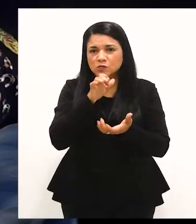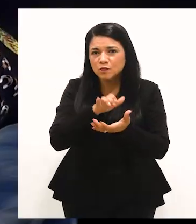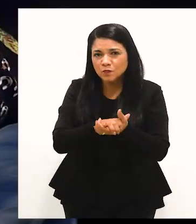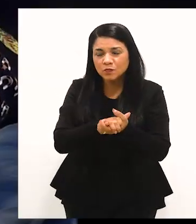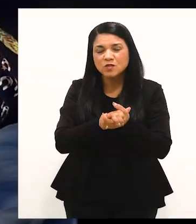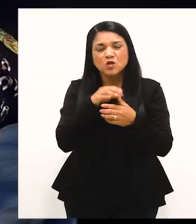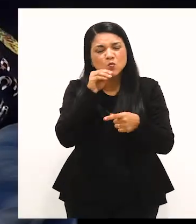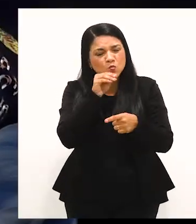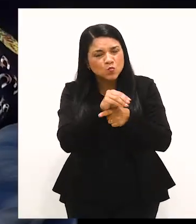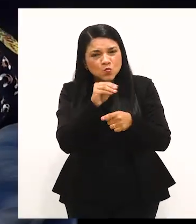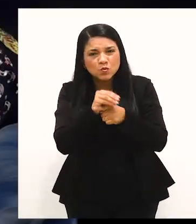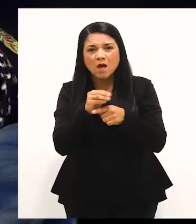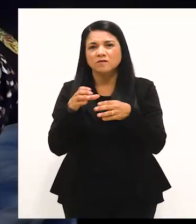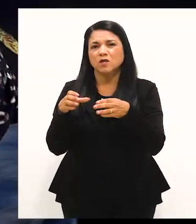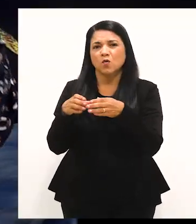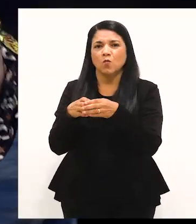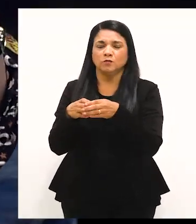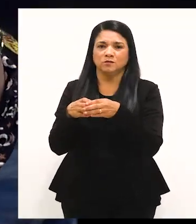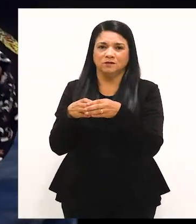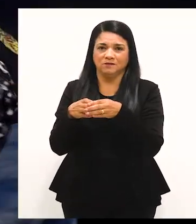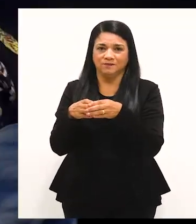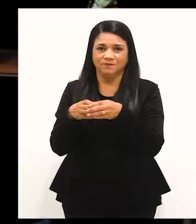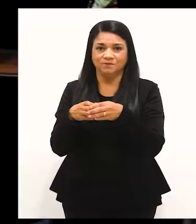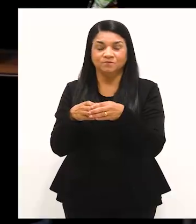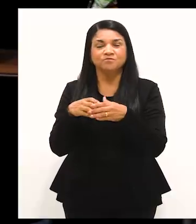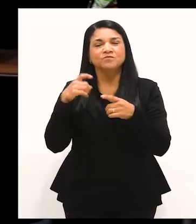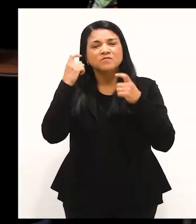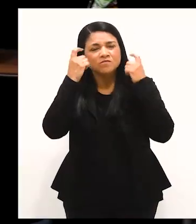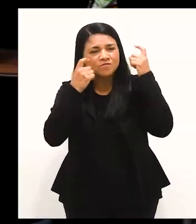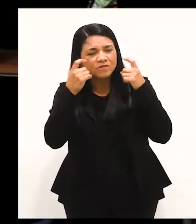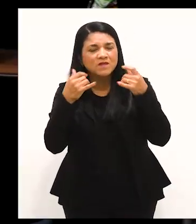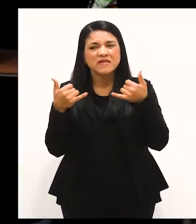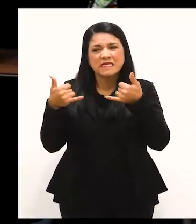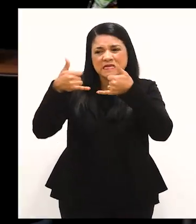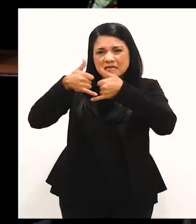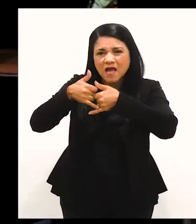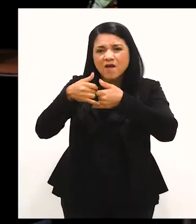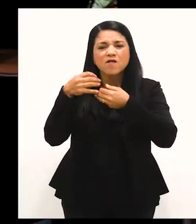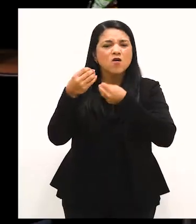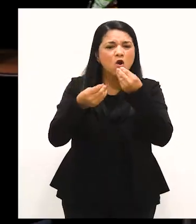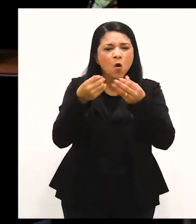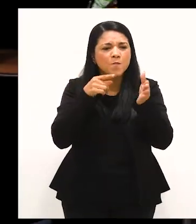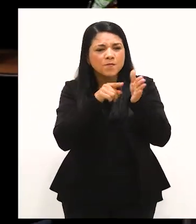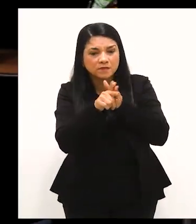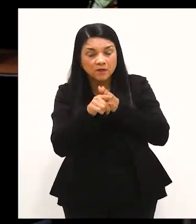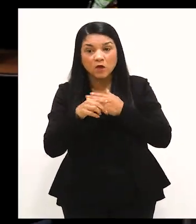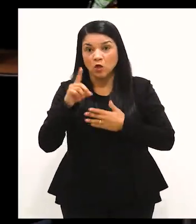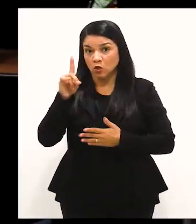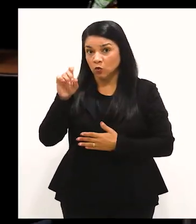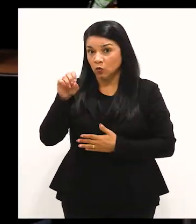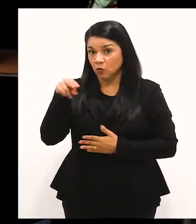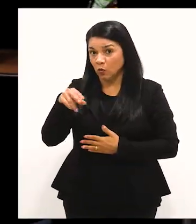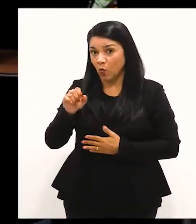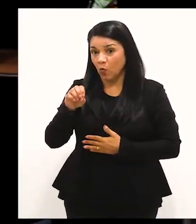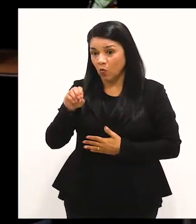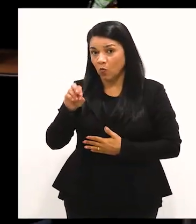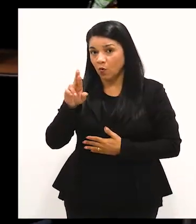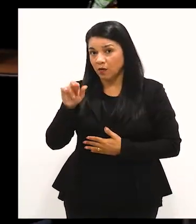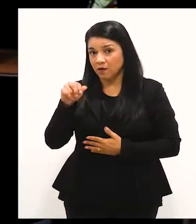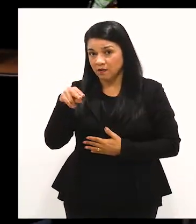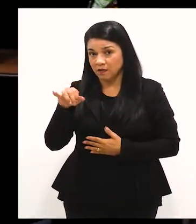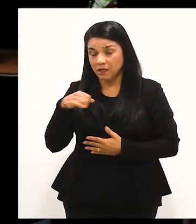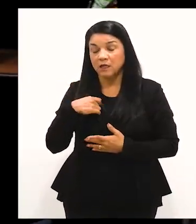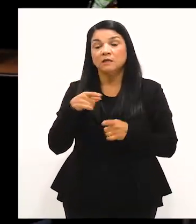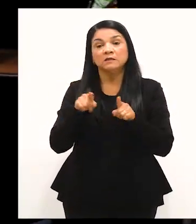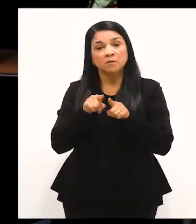conversava com a esposa. Ele cuidava daquela comunidade. E ele preocupava, ele me ligava, e como é que estava. Olha, Dorani já está sabendo,